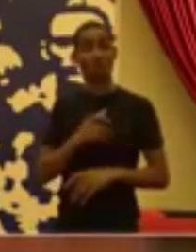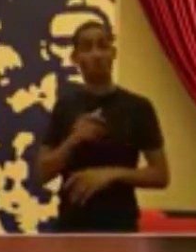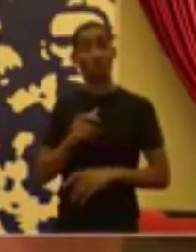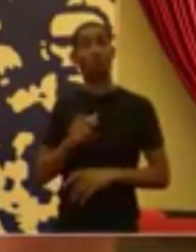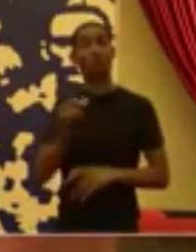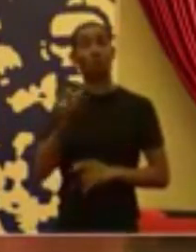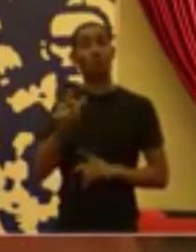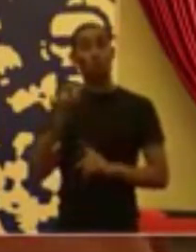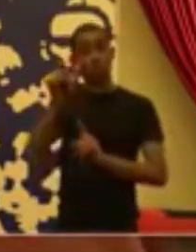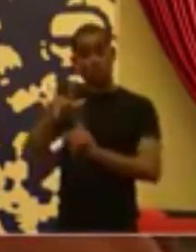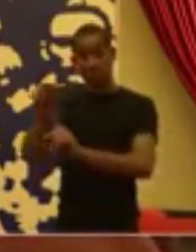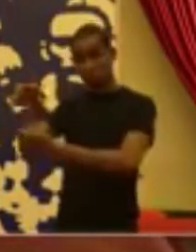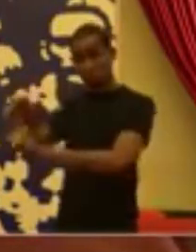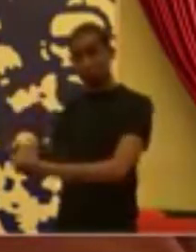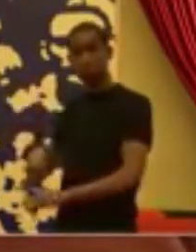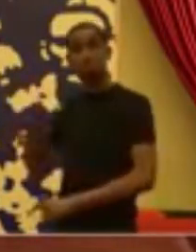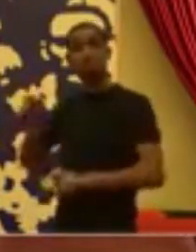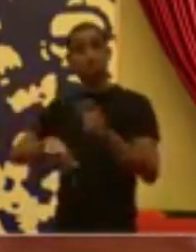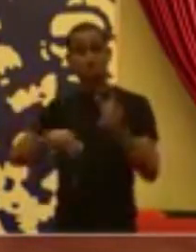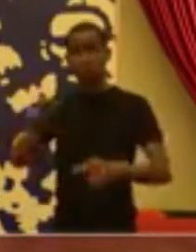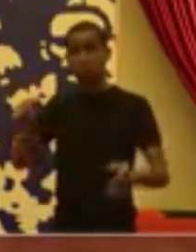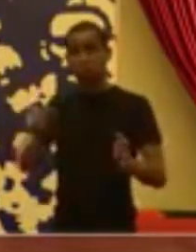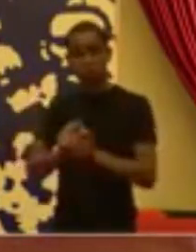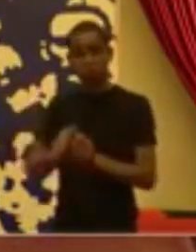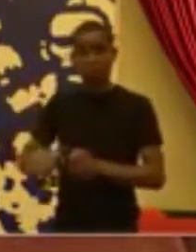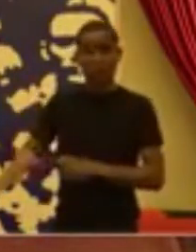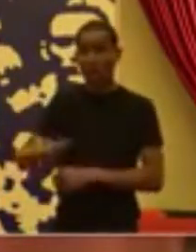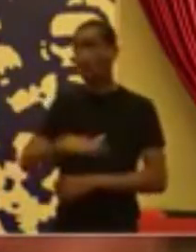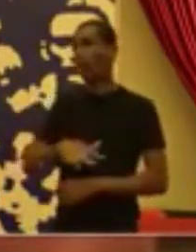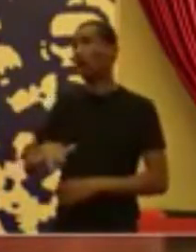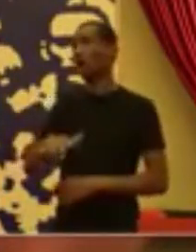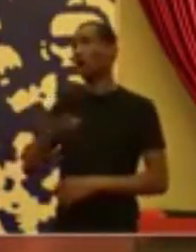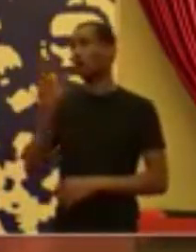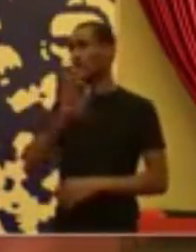na cena urbana brasileira. E